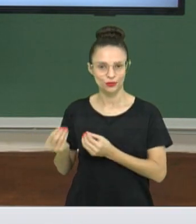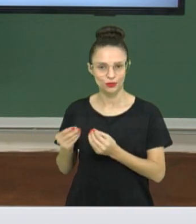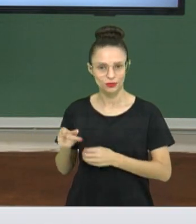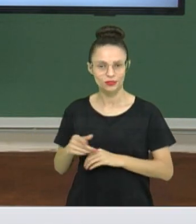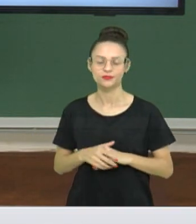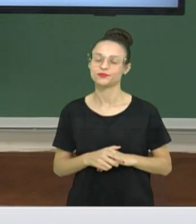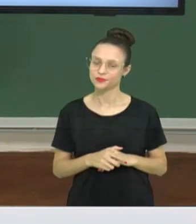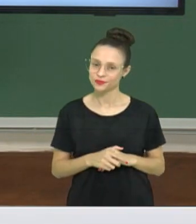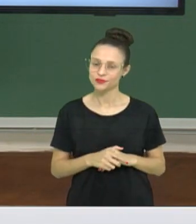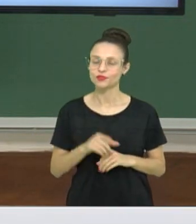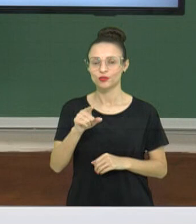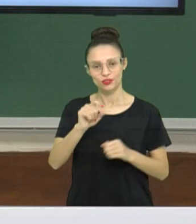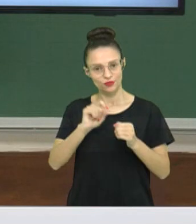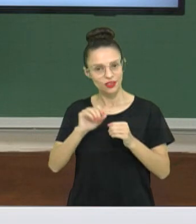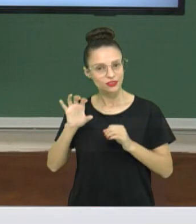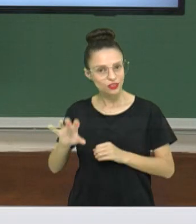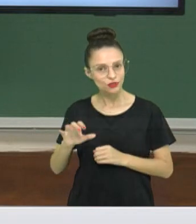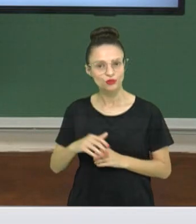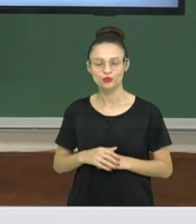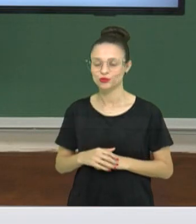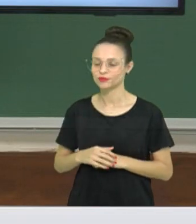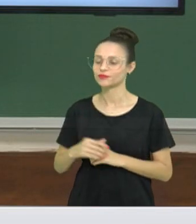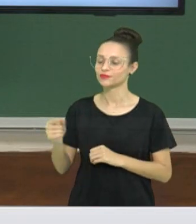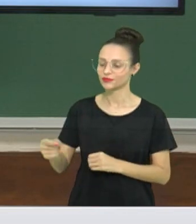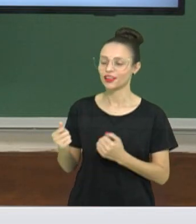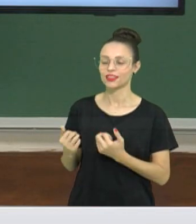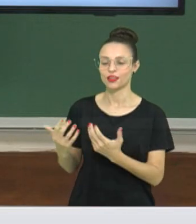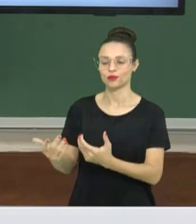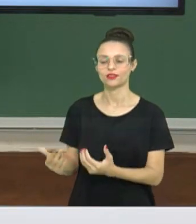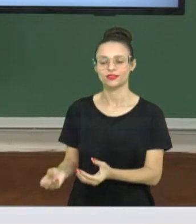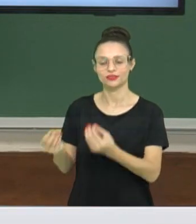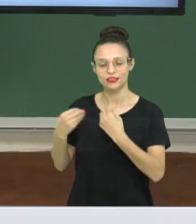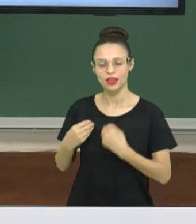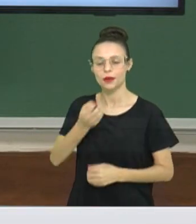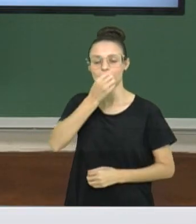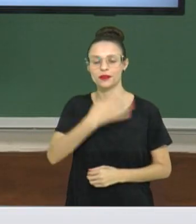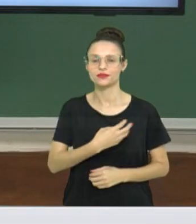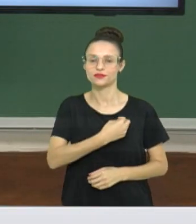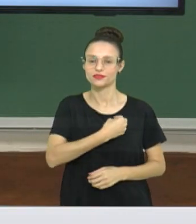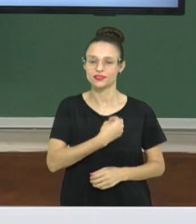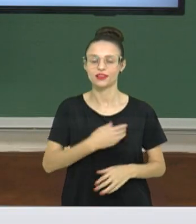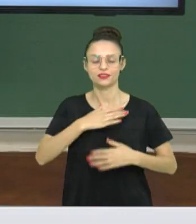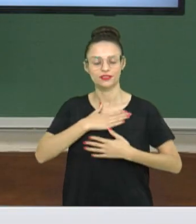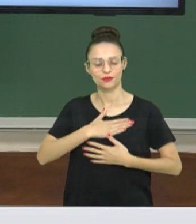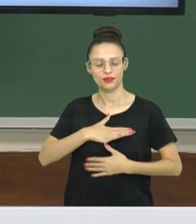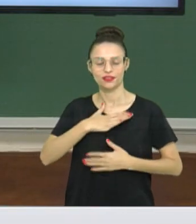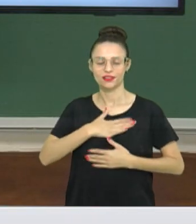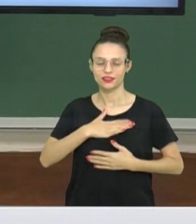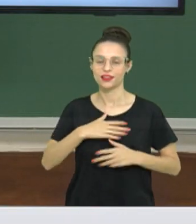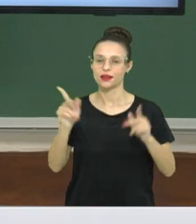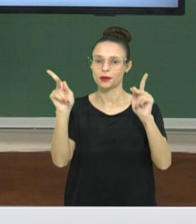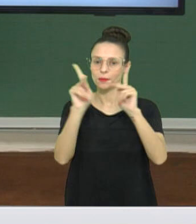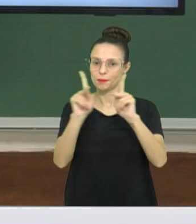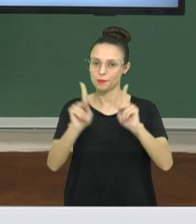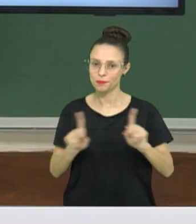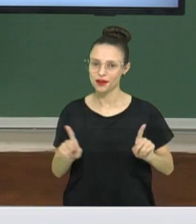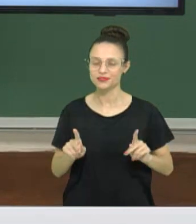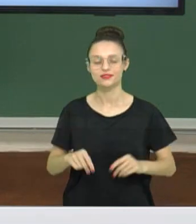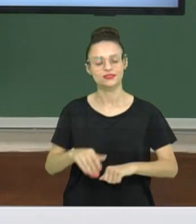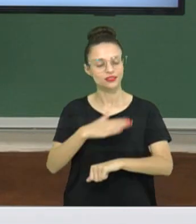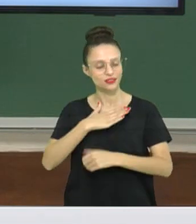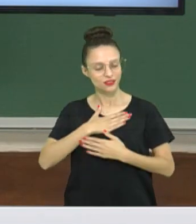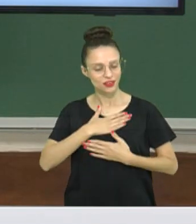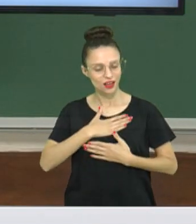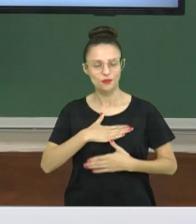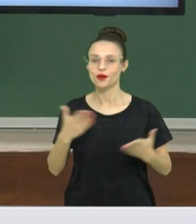da natureza. E quando você faz isso, ela te retorna em bem-estar, em tranquilidade, em paz, em amor, em calma,